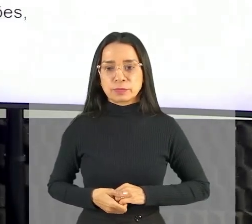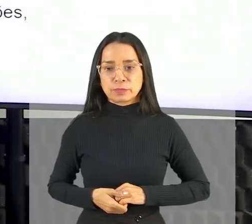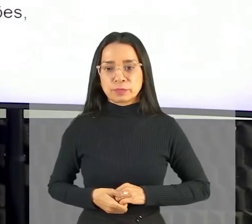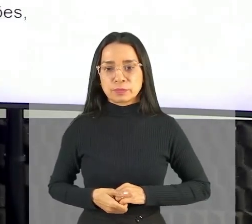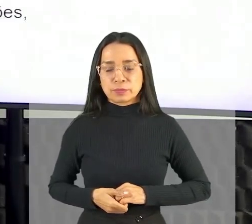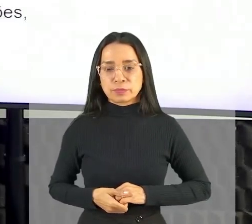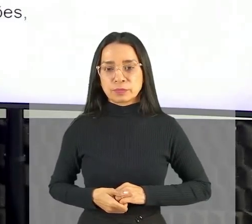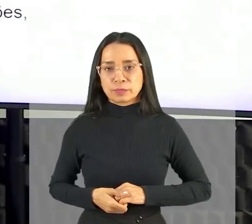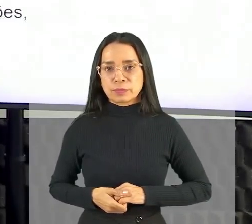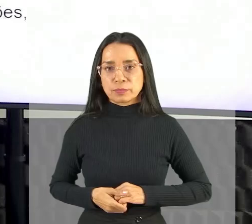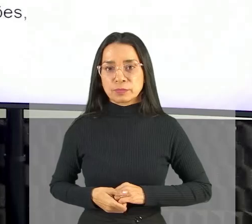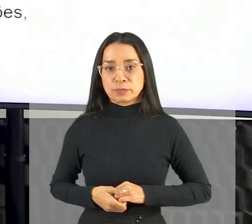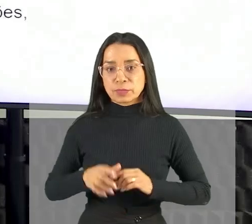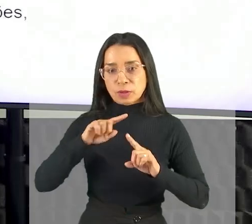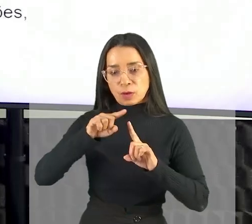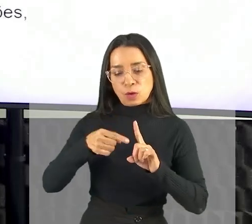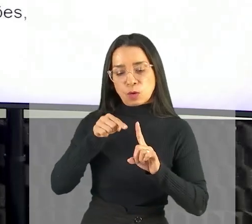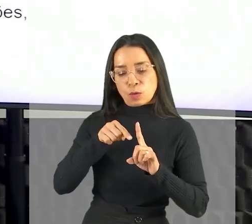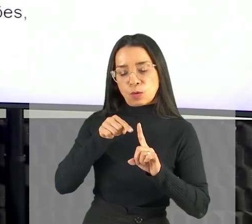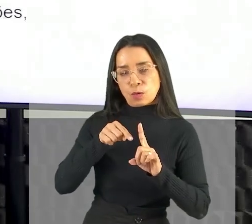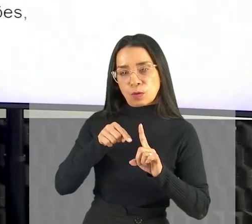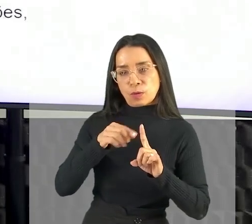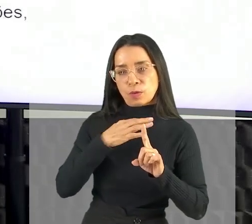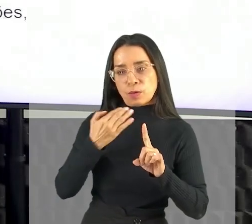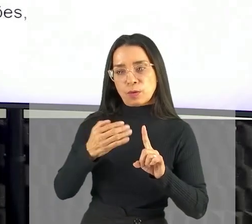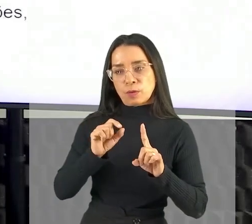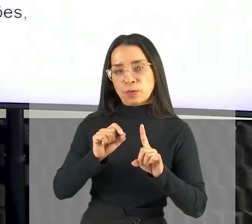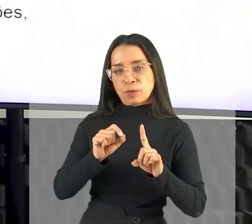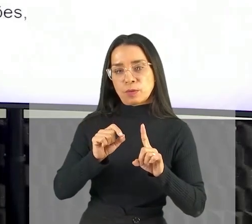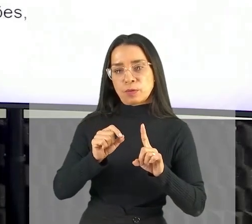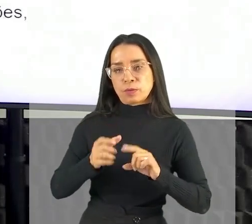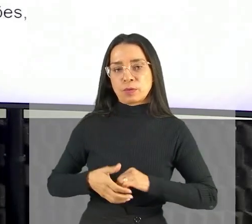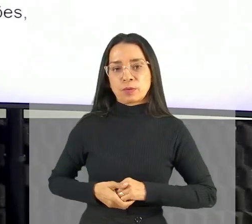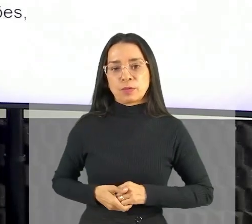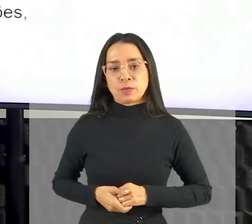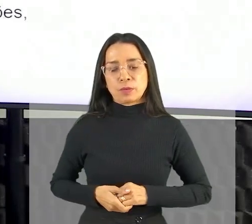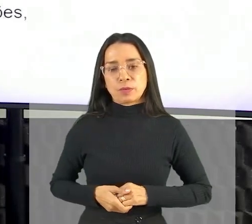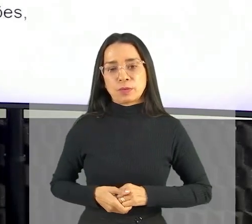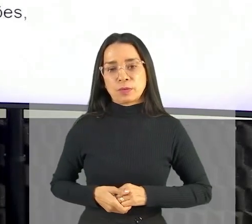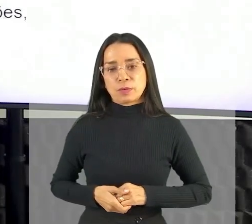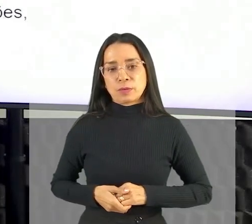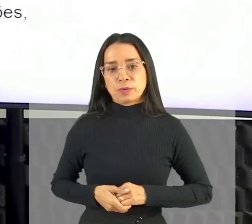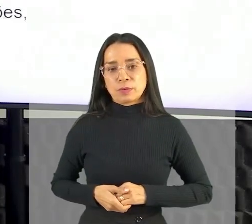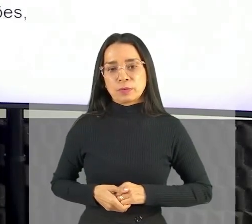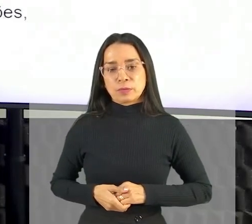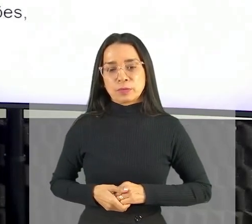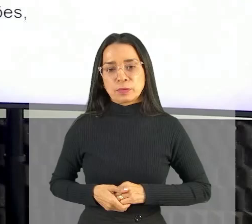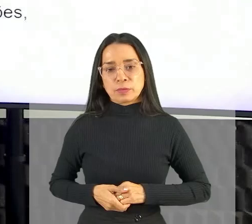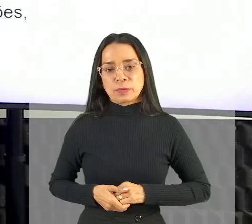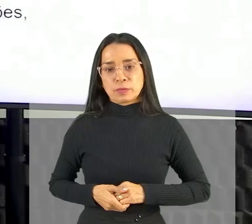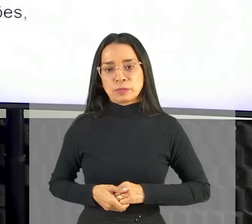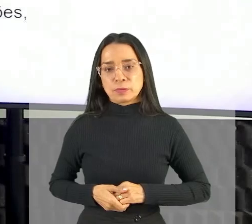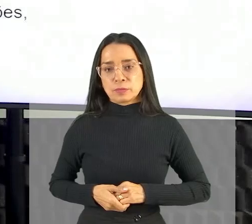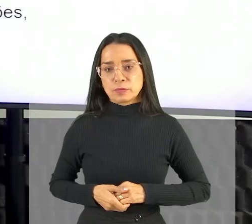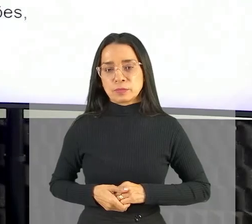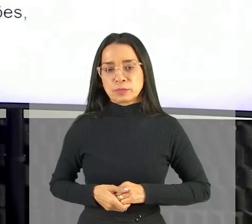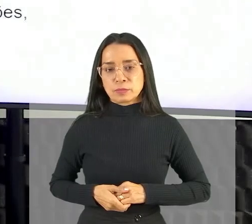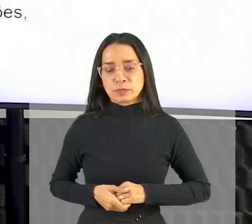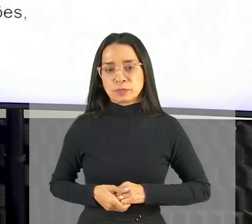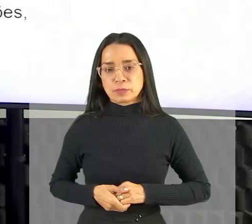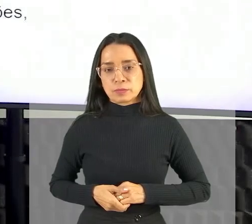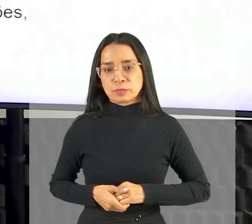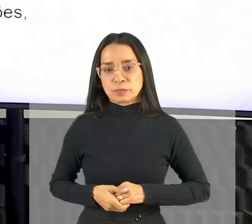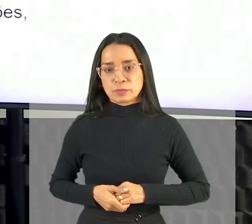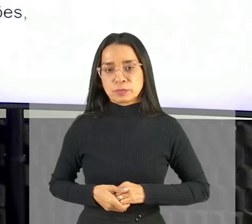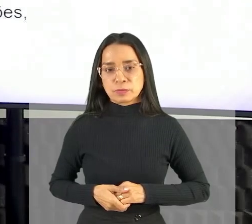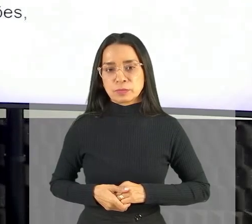útero ainda então ele nem chega a nascer já o alelo excessivo a não é